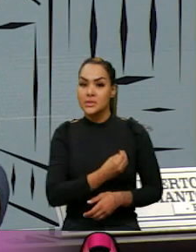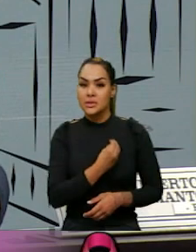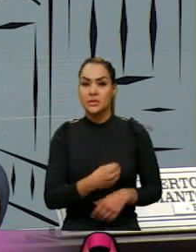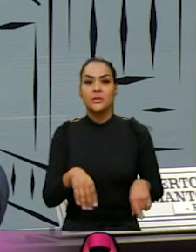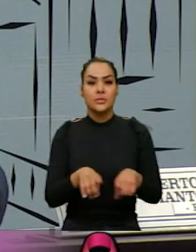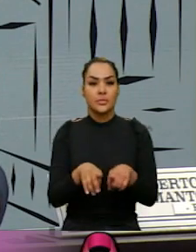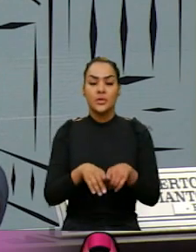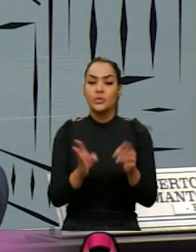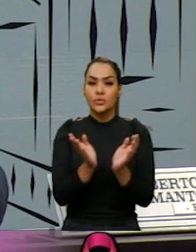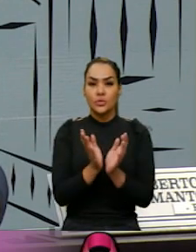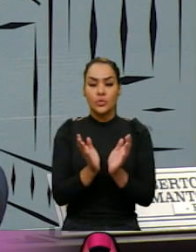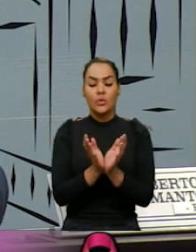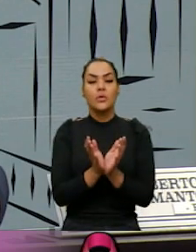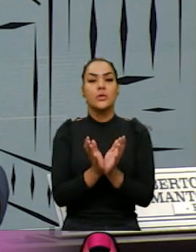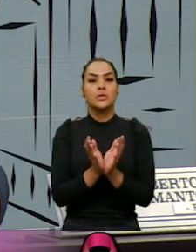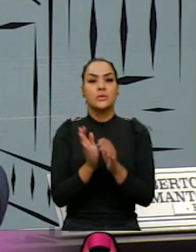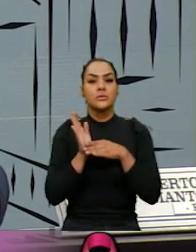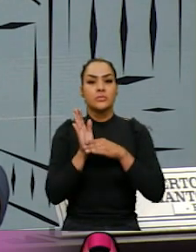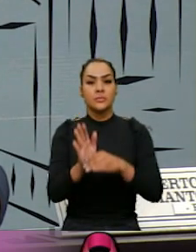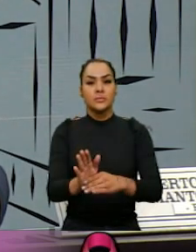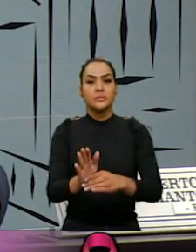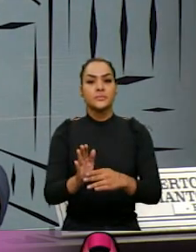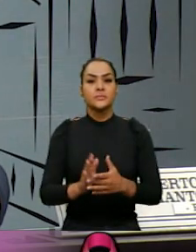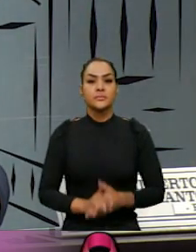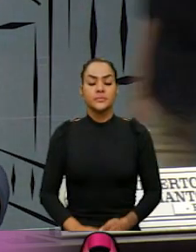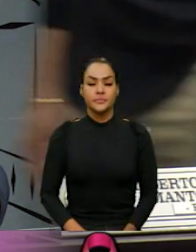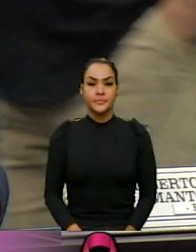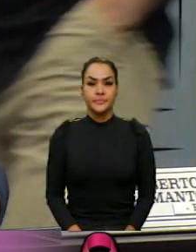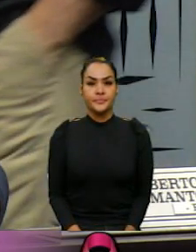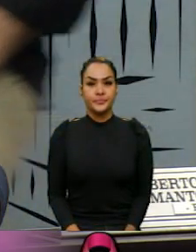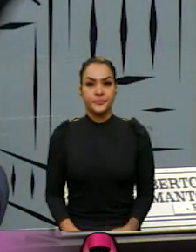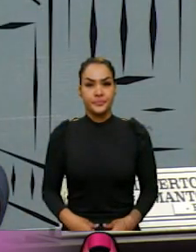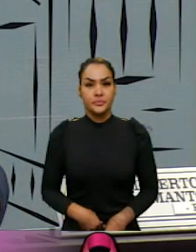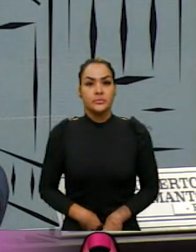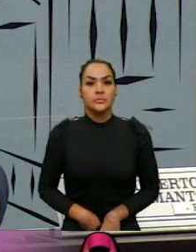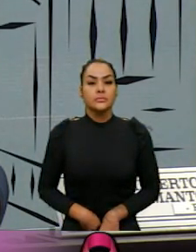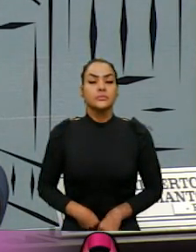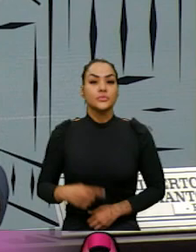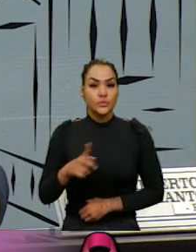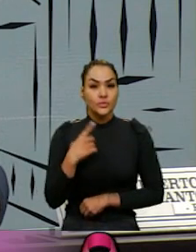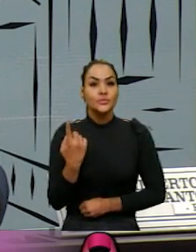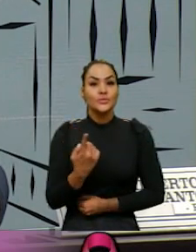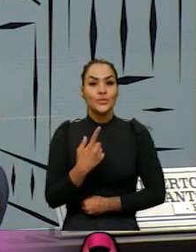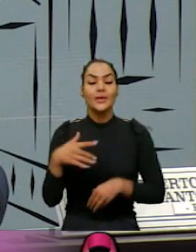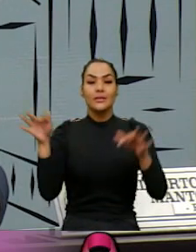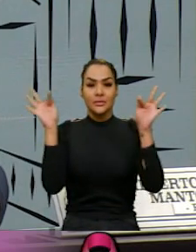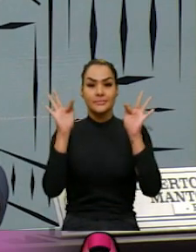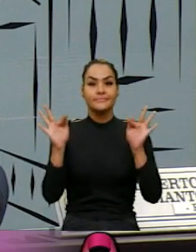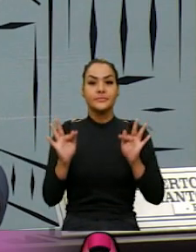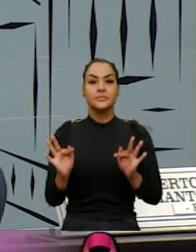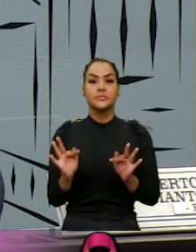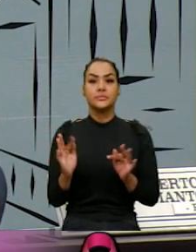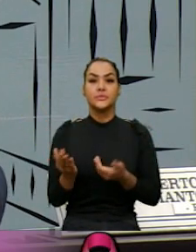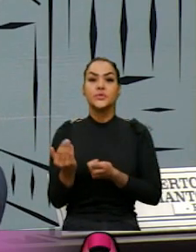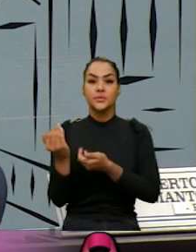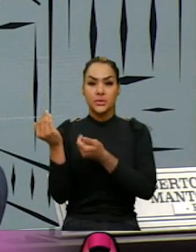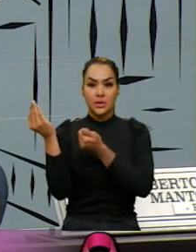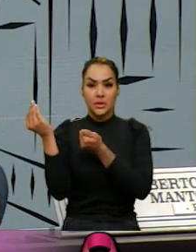os amigos que estão aí também. É, a gente se sente feliz em poder